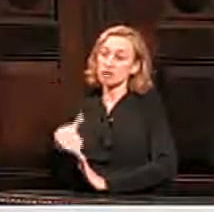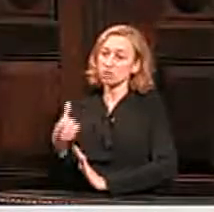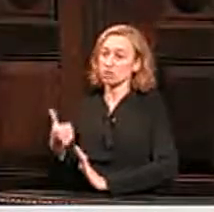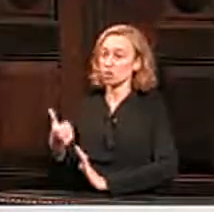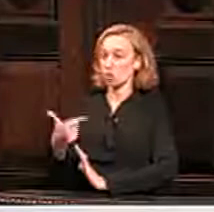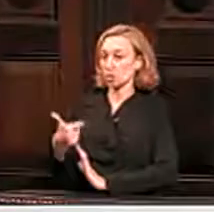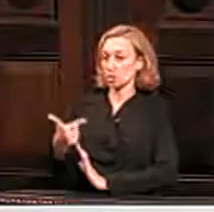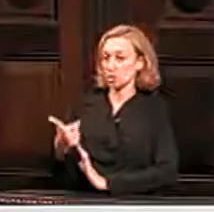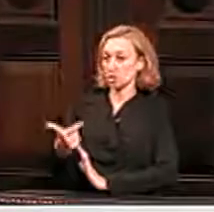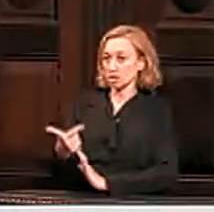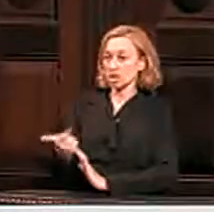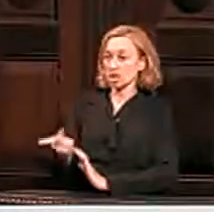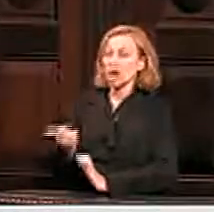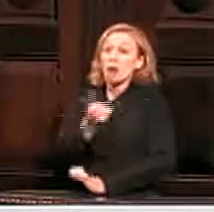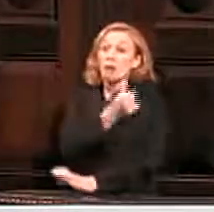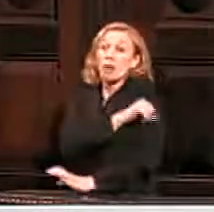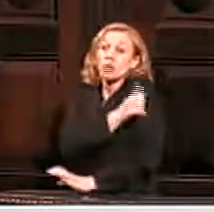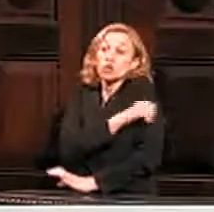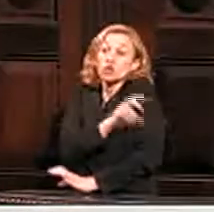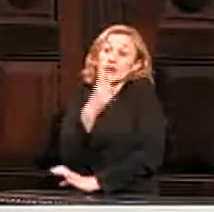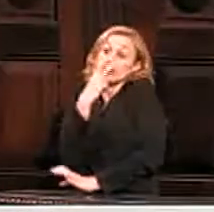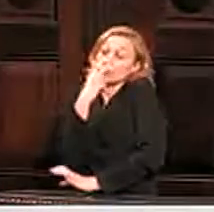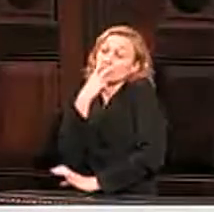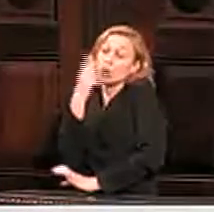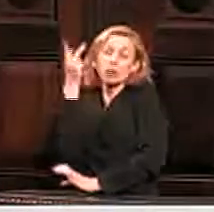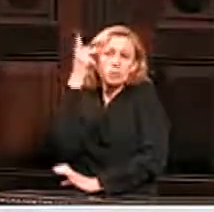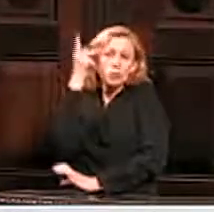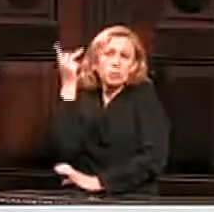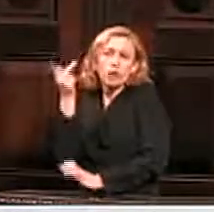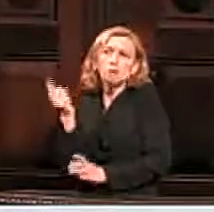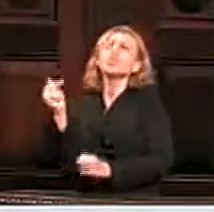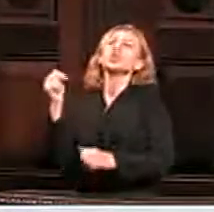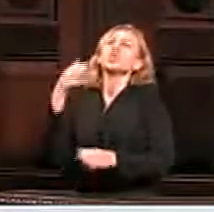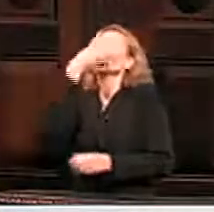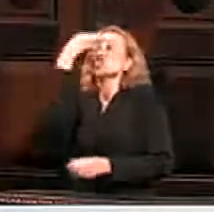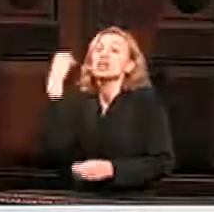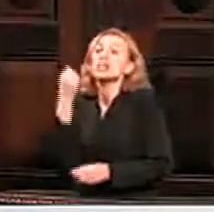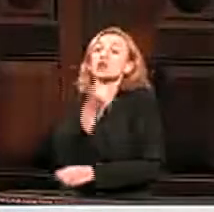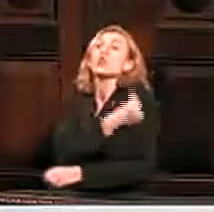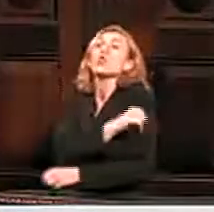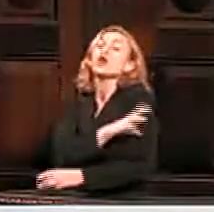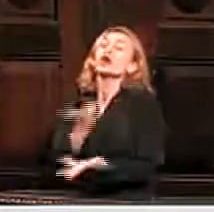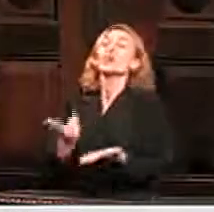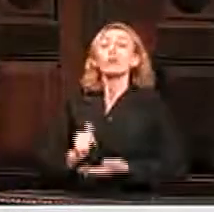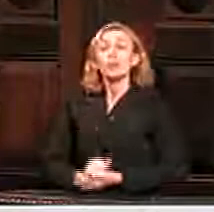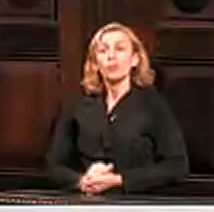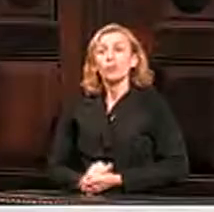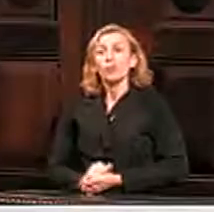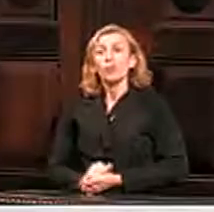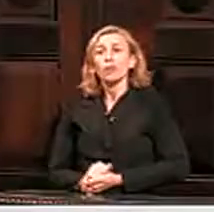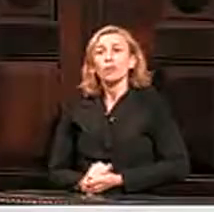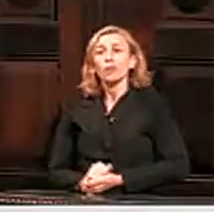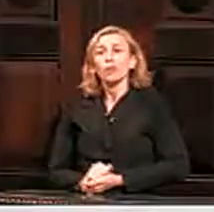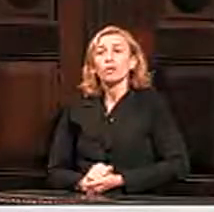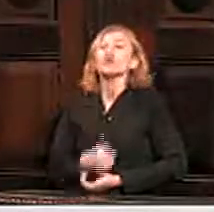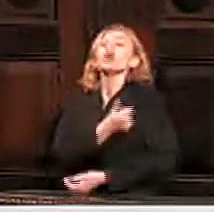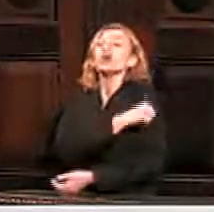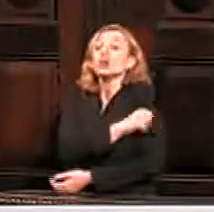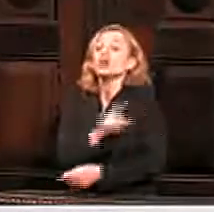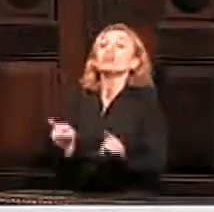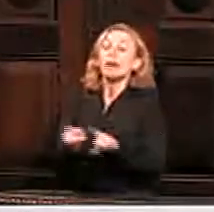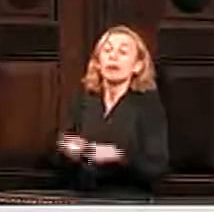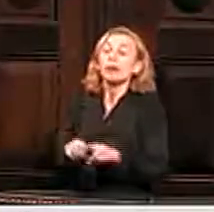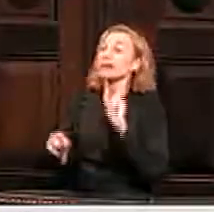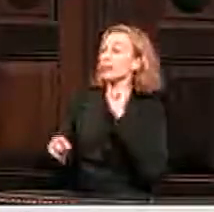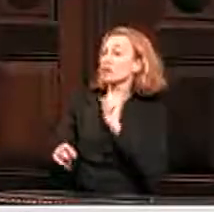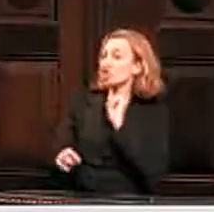equivalente ao estado do Espírito Santo e ao estado de São Paulo. Esquecendo de dizer que também vizinho a nós é o estado de Minas Gerais, que